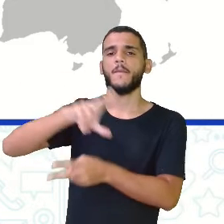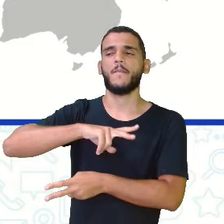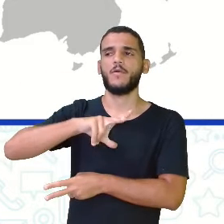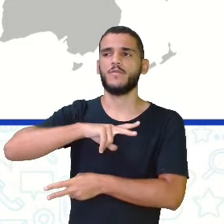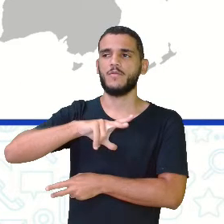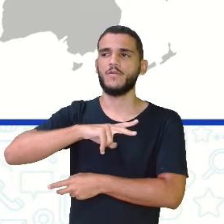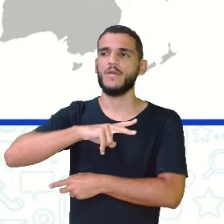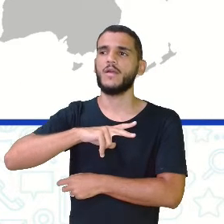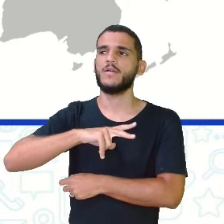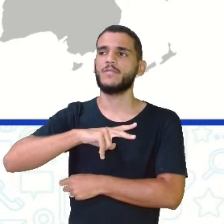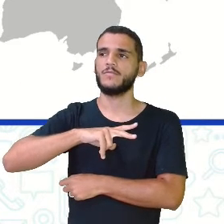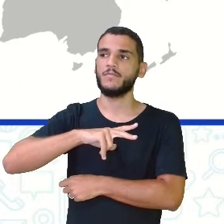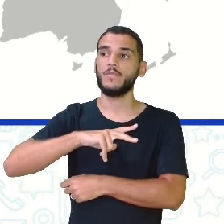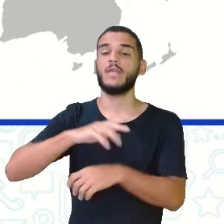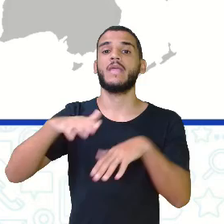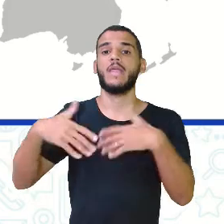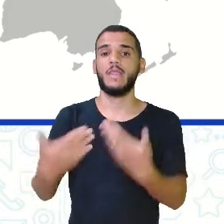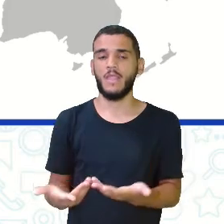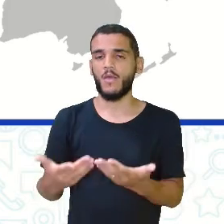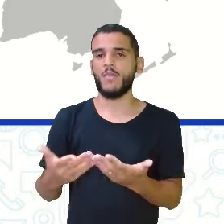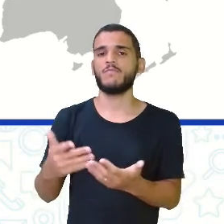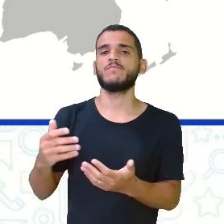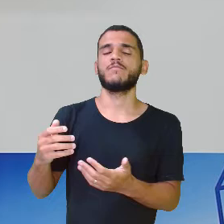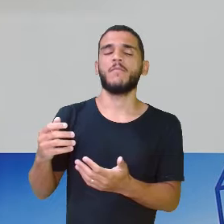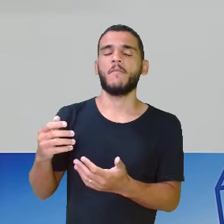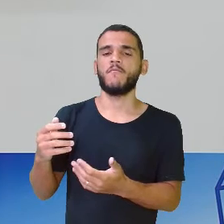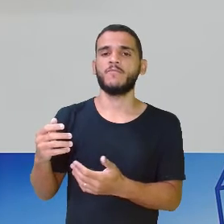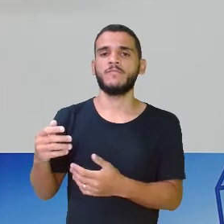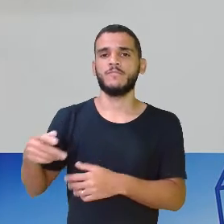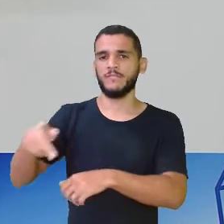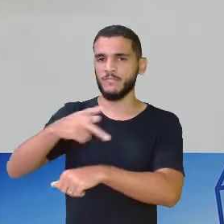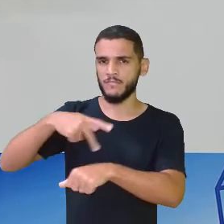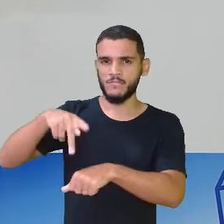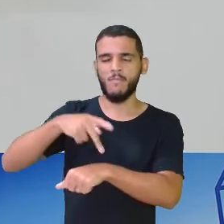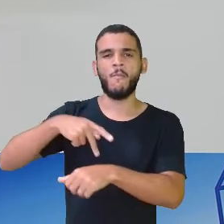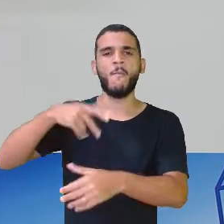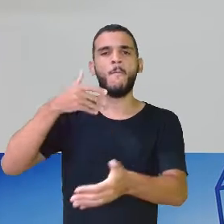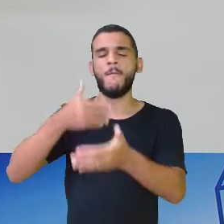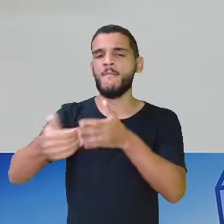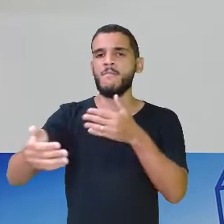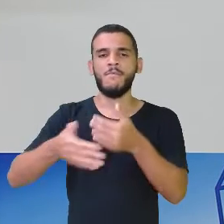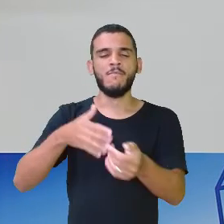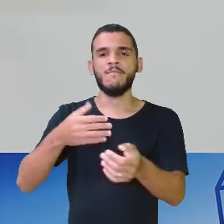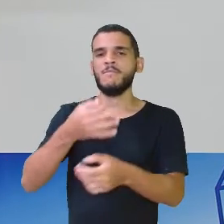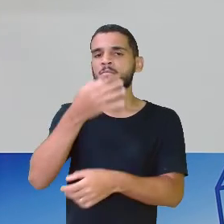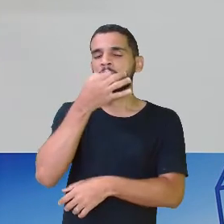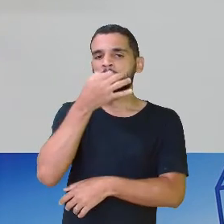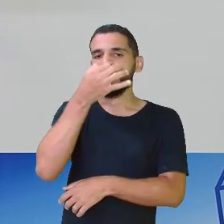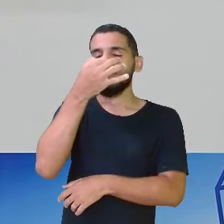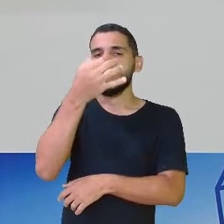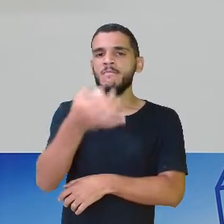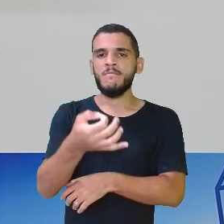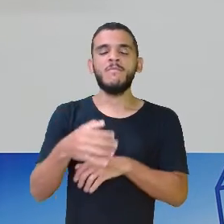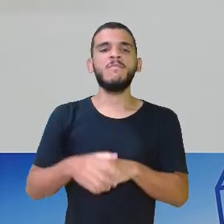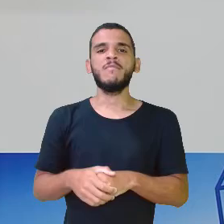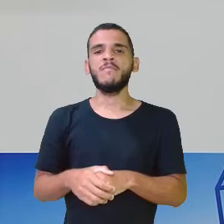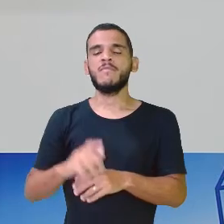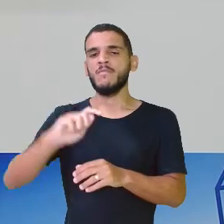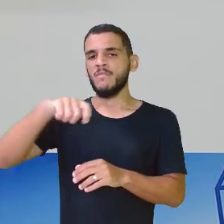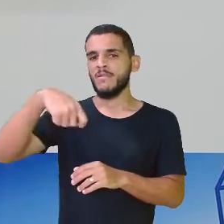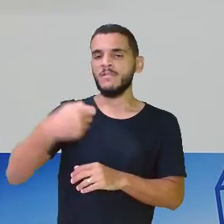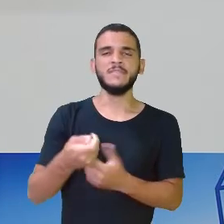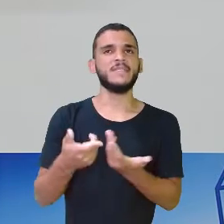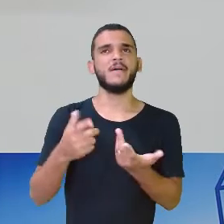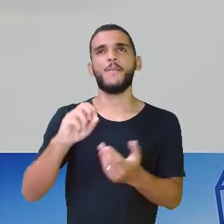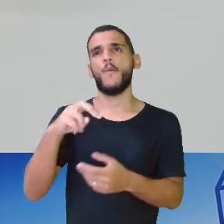Portugal. Então, nesses países, qualquer menção a algum símbolo